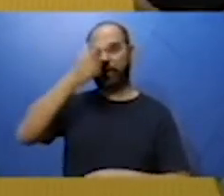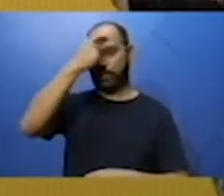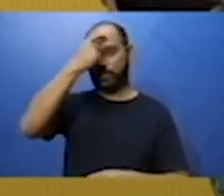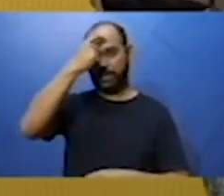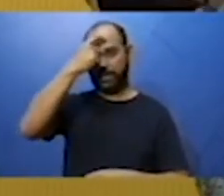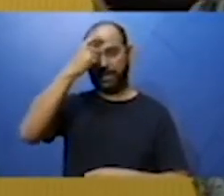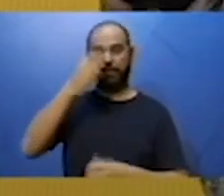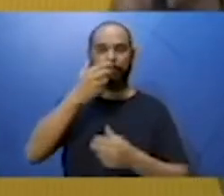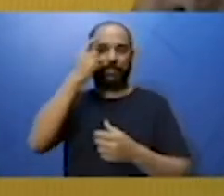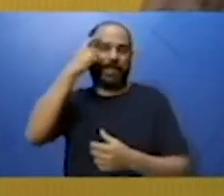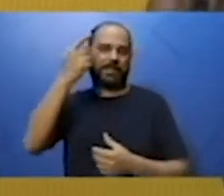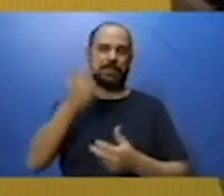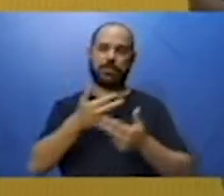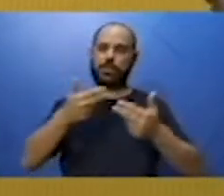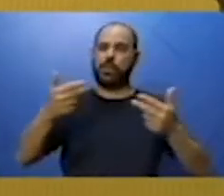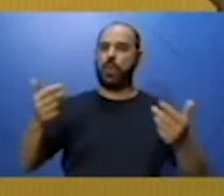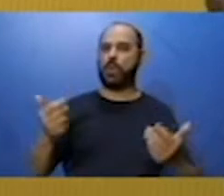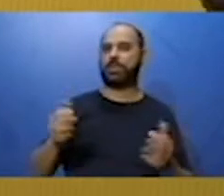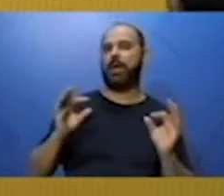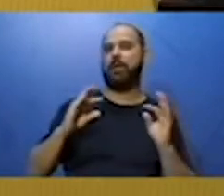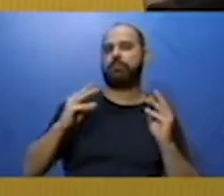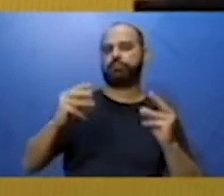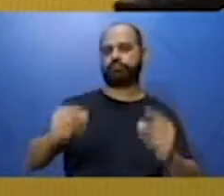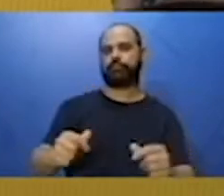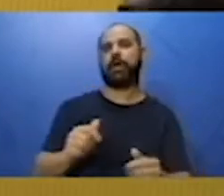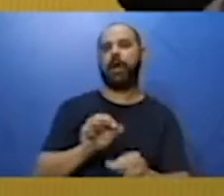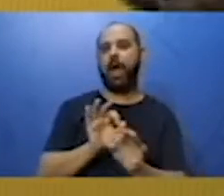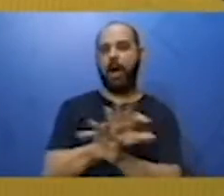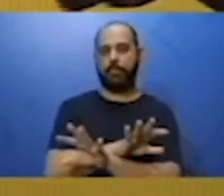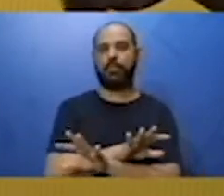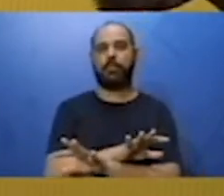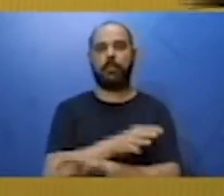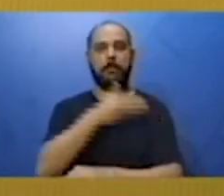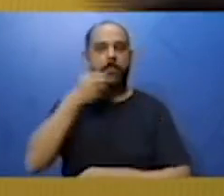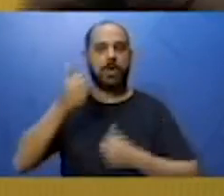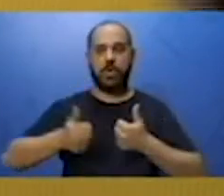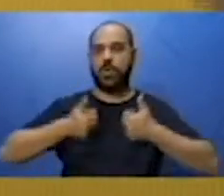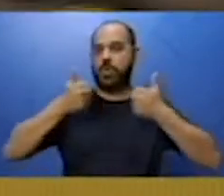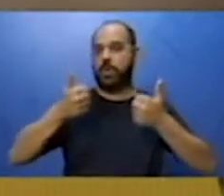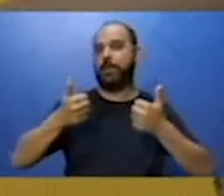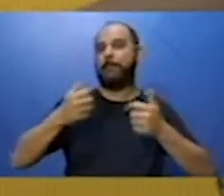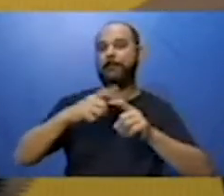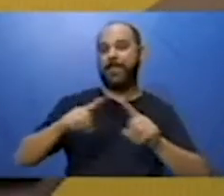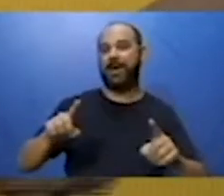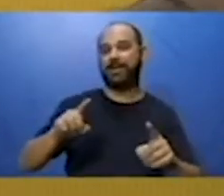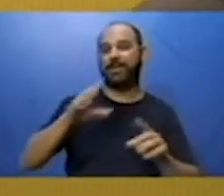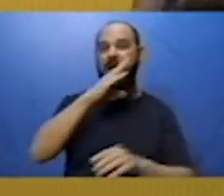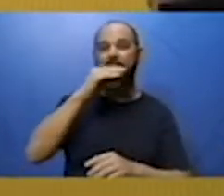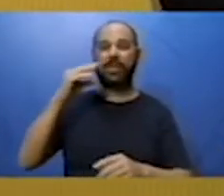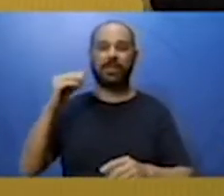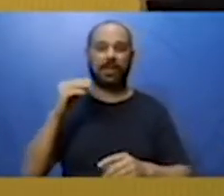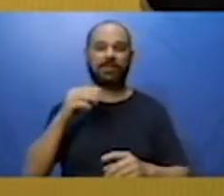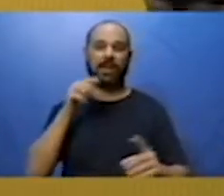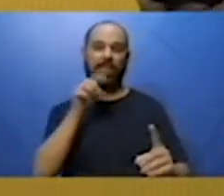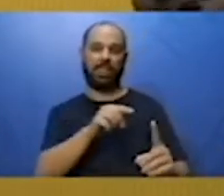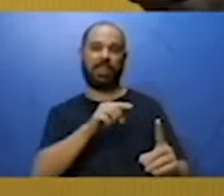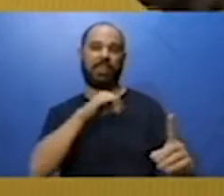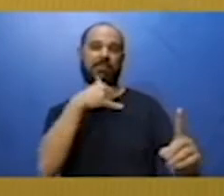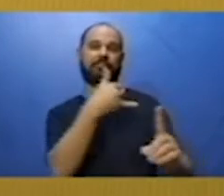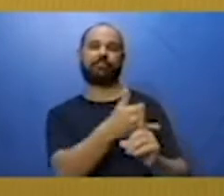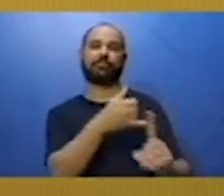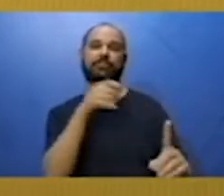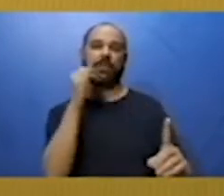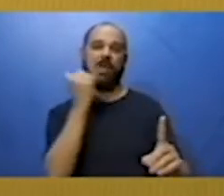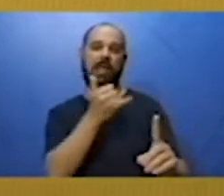coisas vão passar e vão mudar e vão melhorar. Às vezes para ele, se alguém tira sarro dele na escola, isso vai continuar